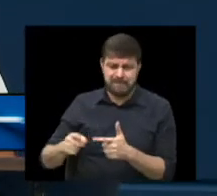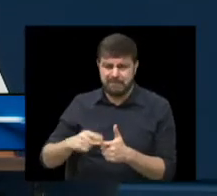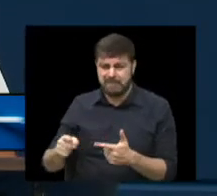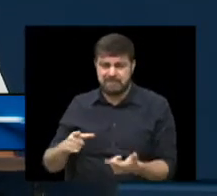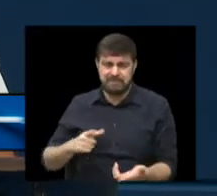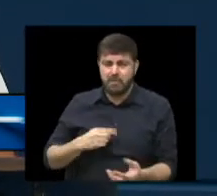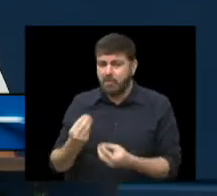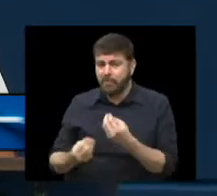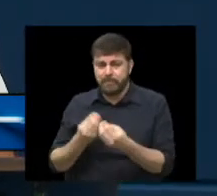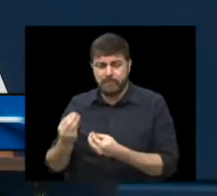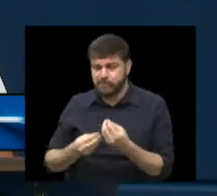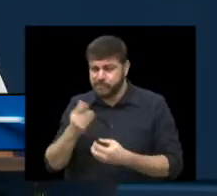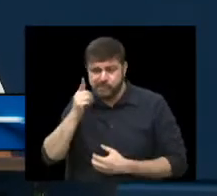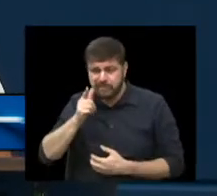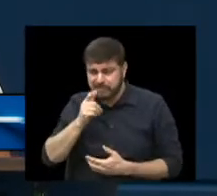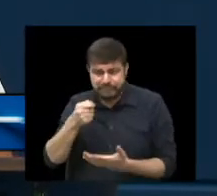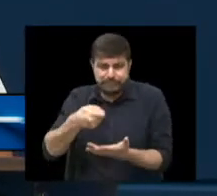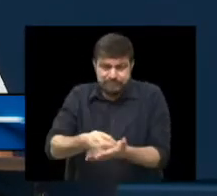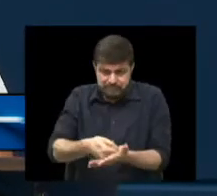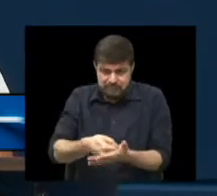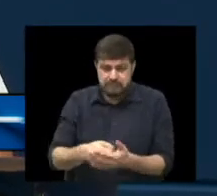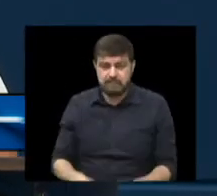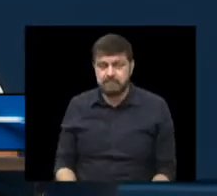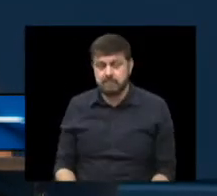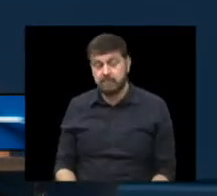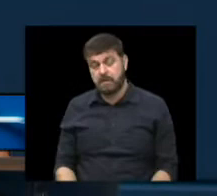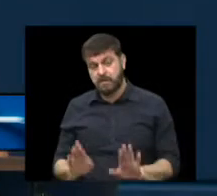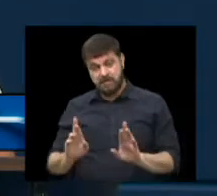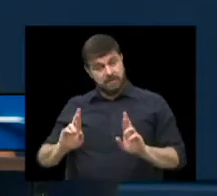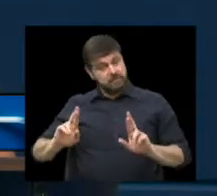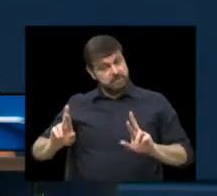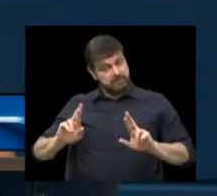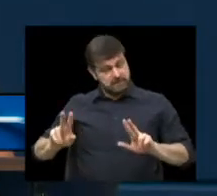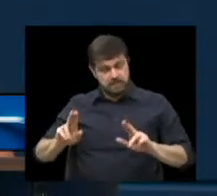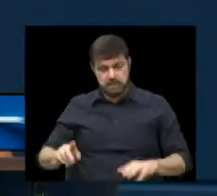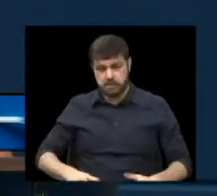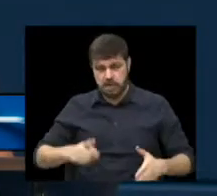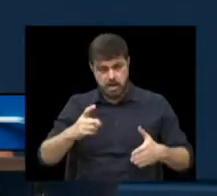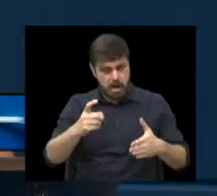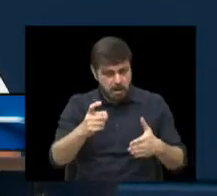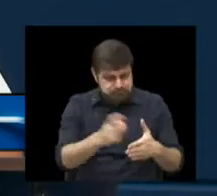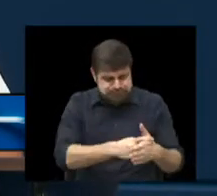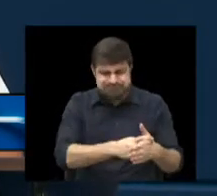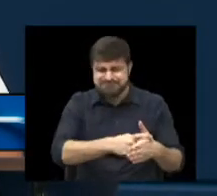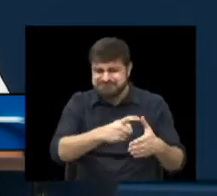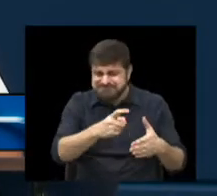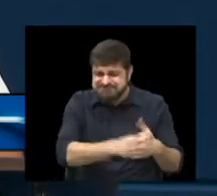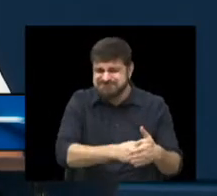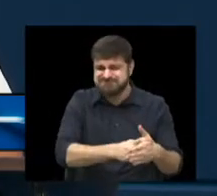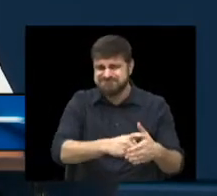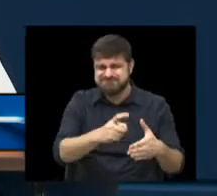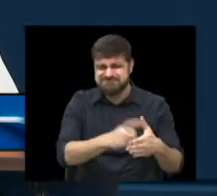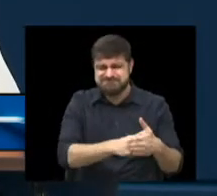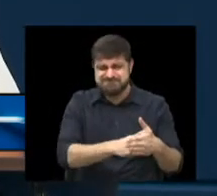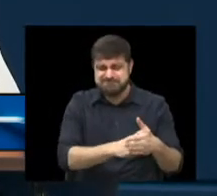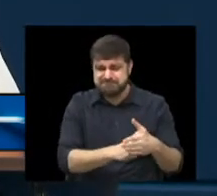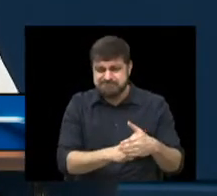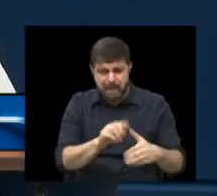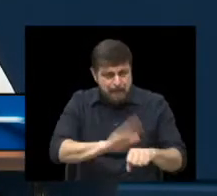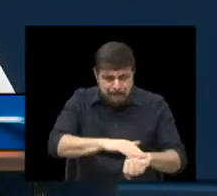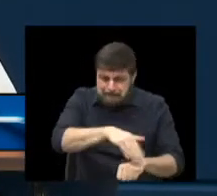clientela e está com dificuldade de pagar. Isso é uma coisa. Outra coisa são dívidas, inclusive dívidas que ultrapassam R$1